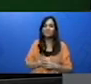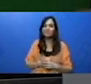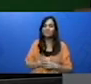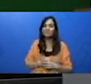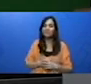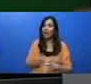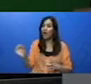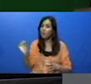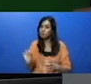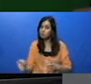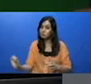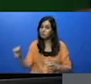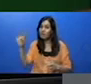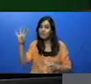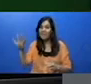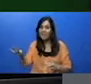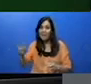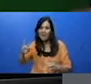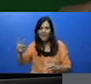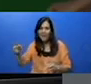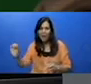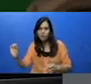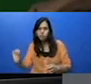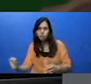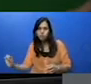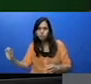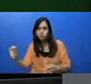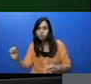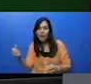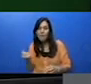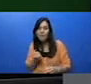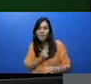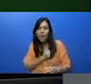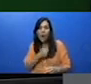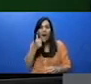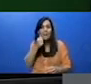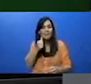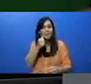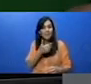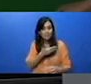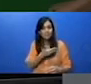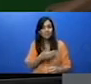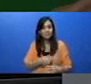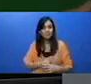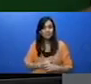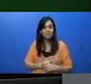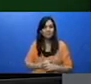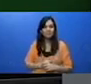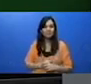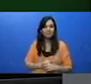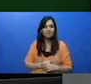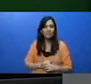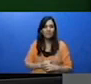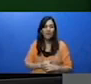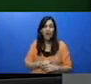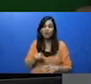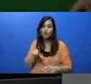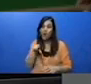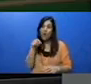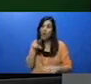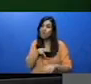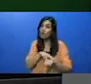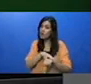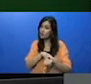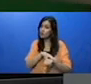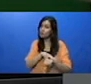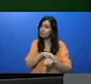vai fazer isso aqui lá, ó, na tabela, dando o ponto para Maria, tá bom? Contorna da cor que ela já escolheu para fazer o